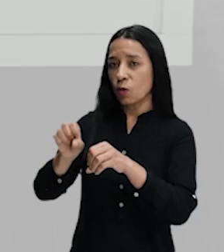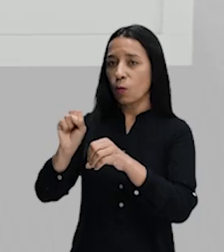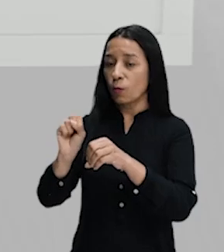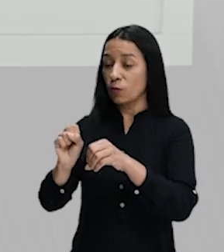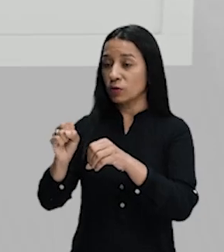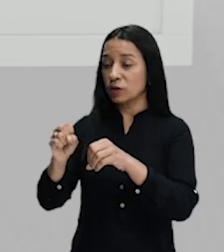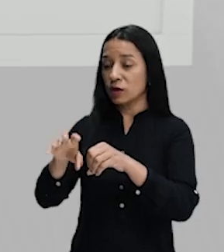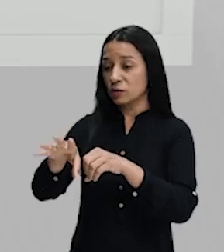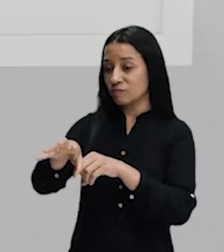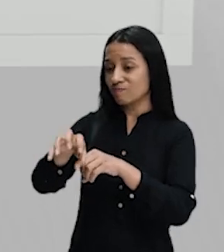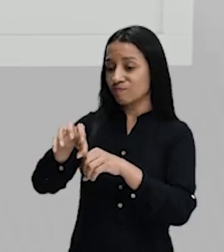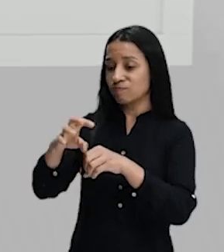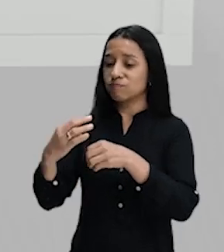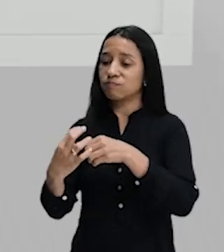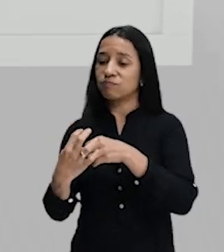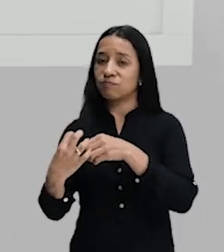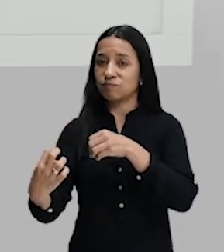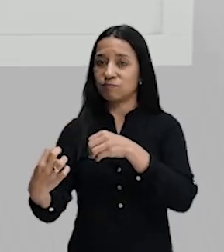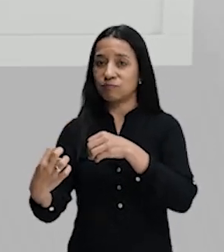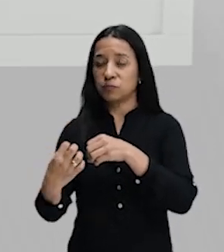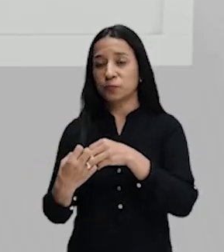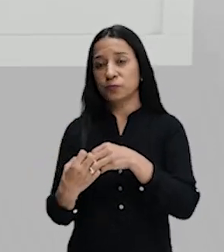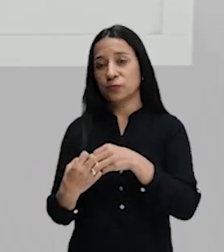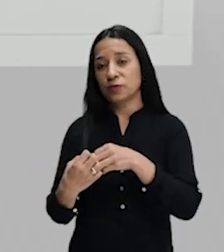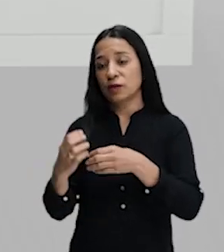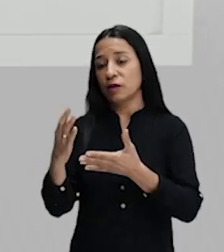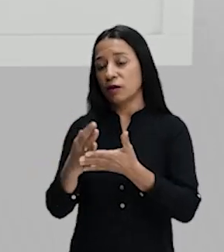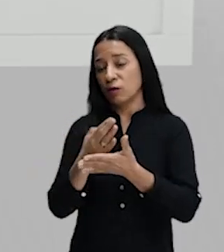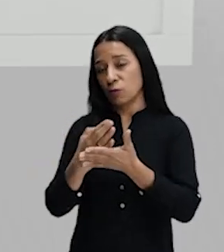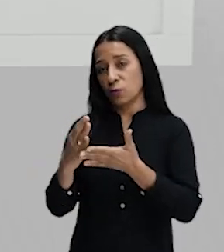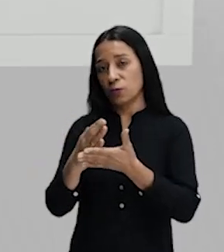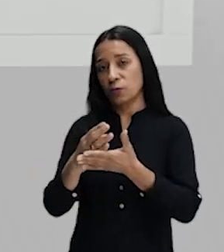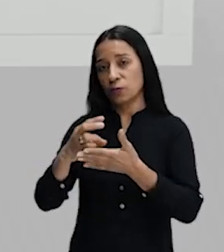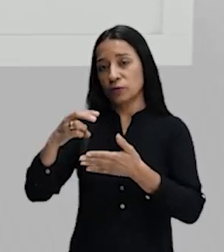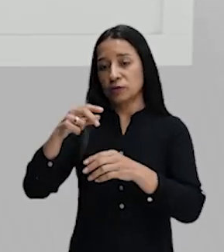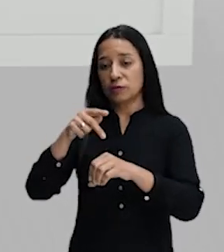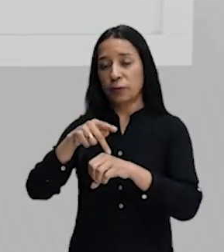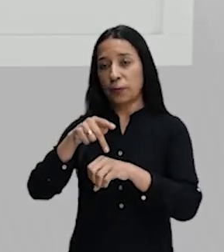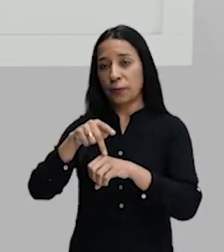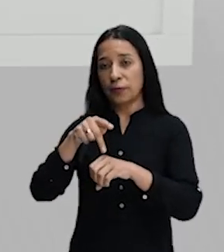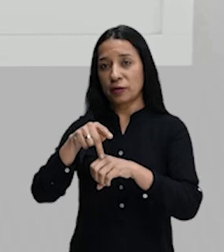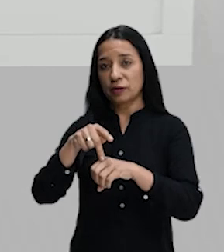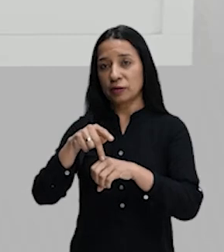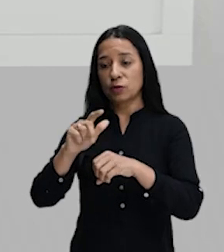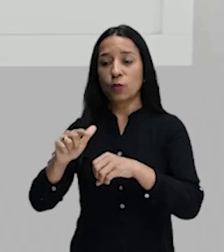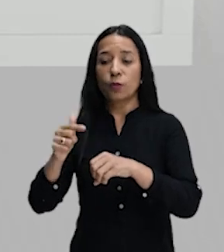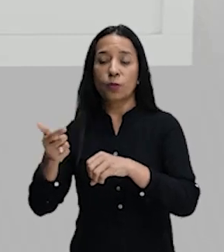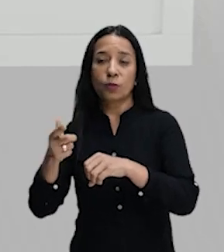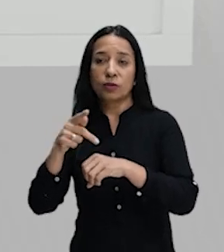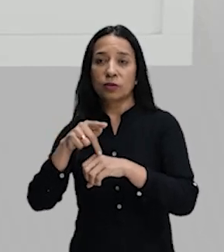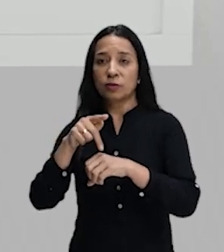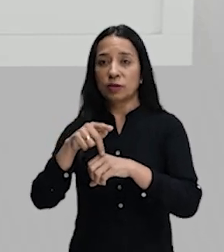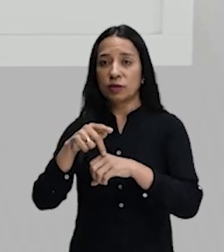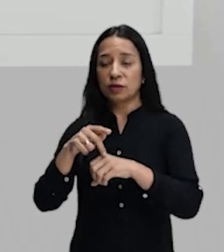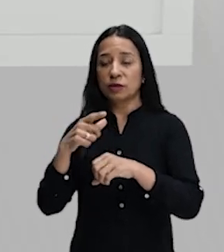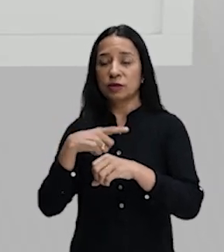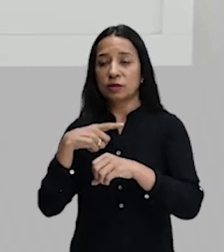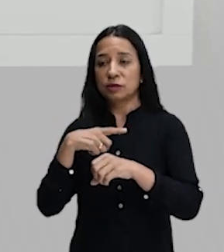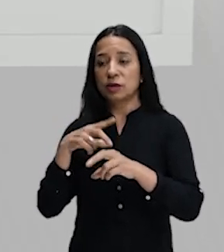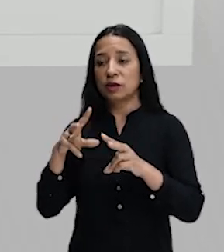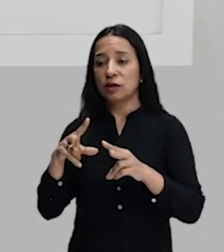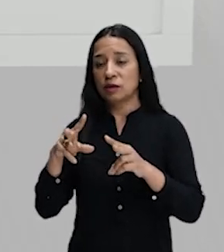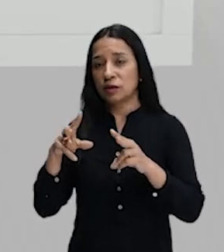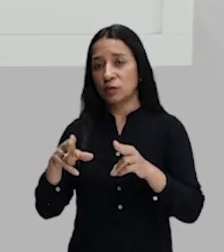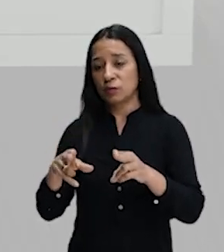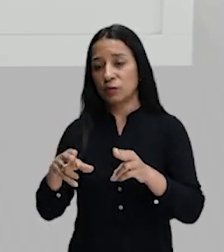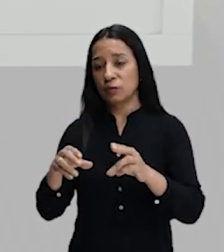alguns outros metais e a essas pedras, né, essas outras pedras que têm a mesma característica, né,